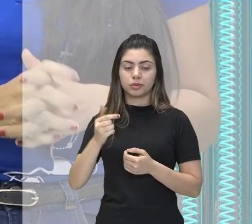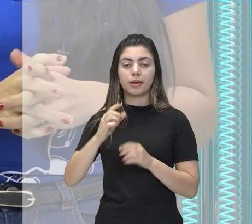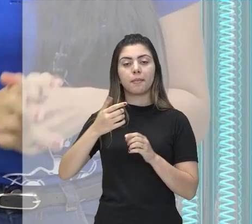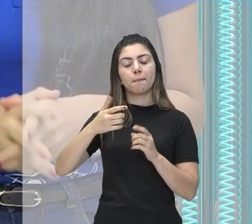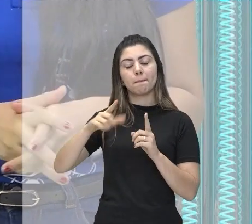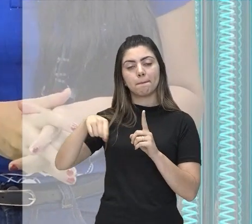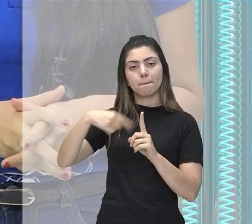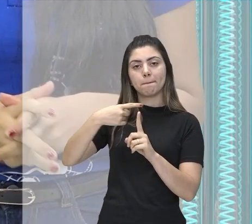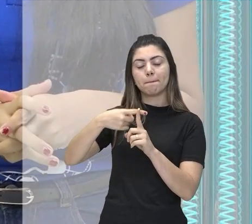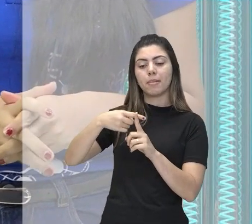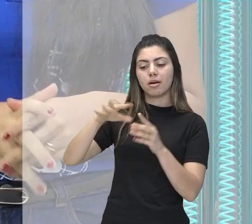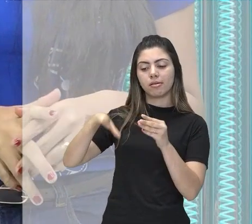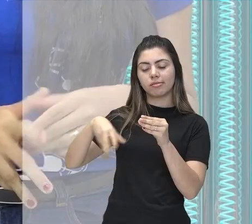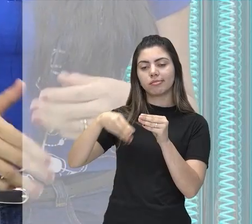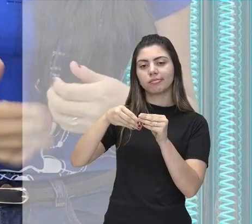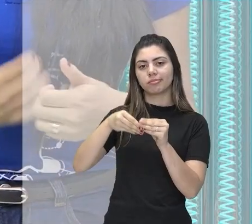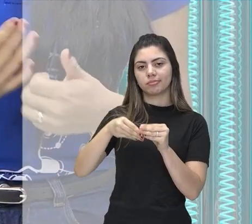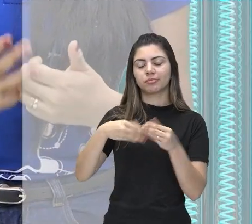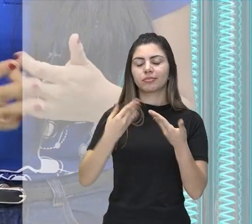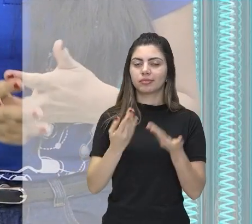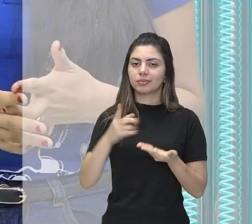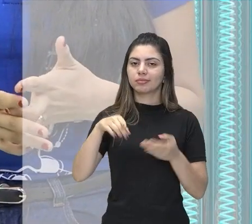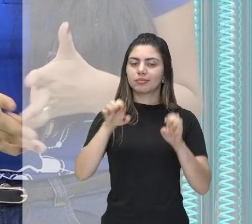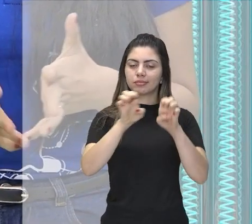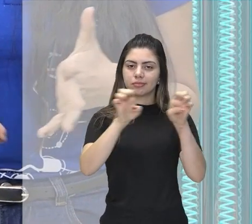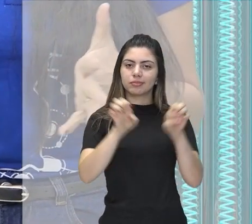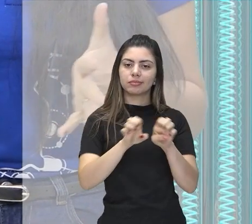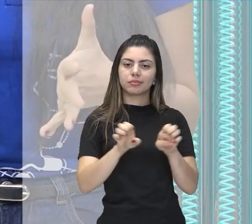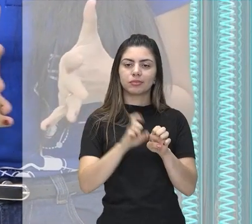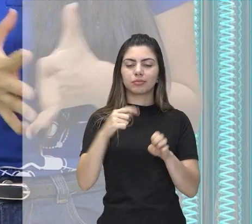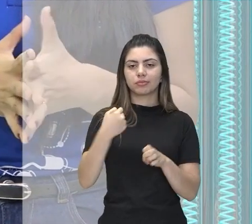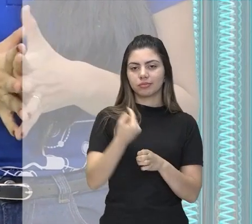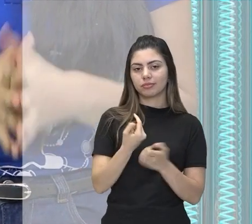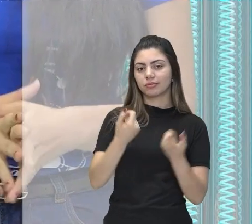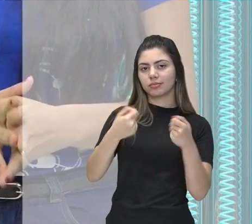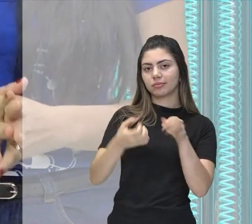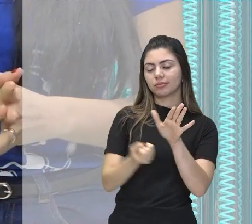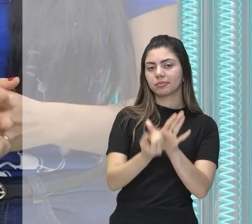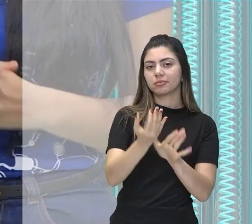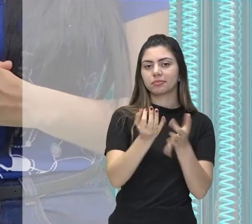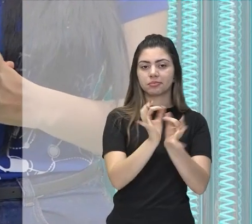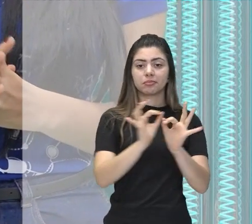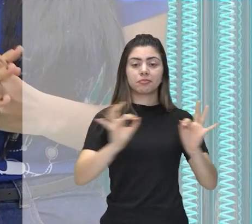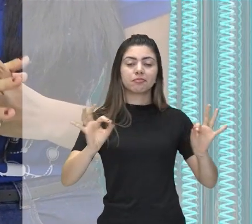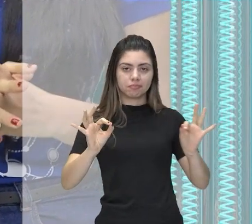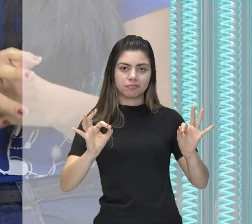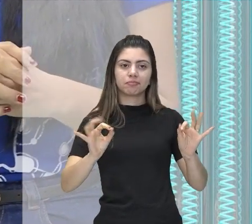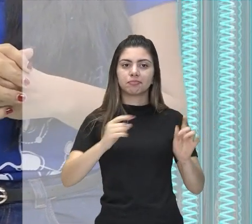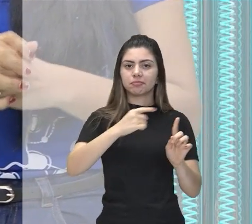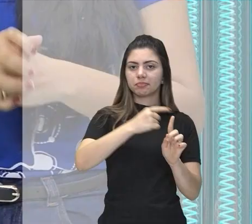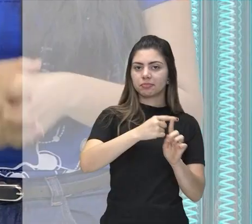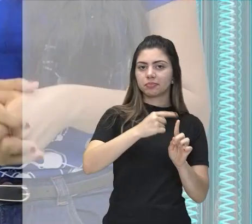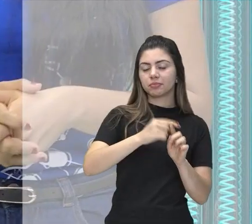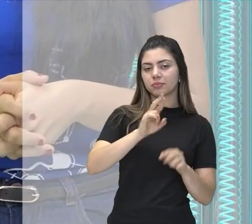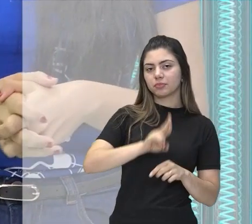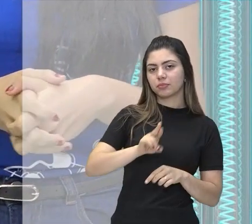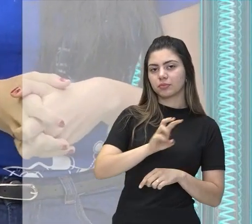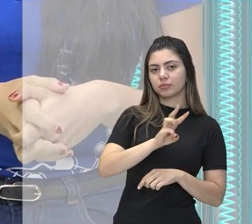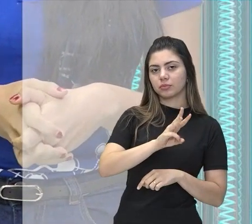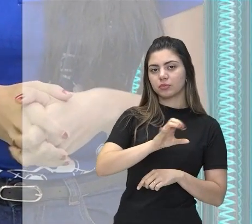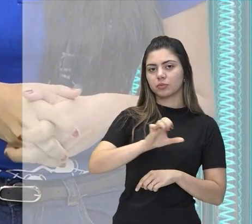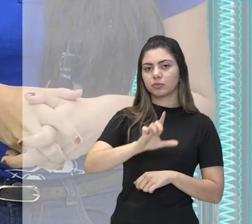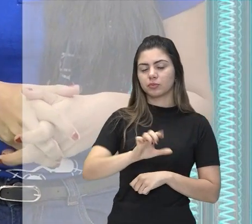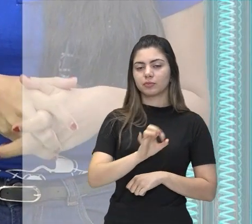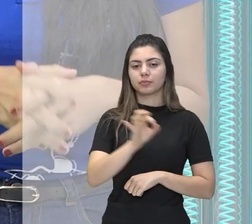complemento. Essa é a estrutura que nós devemos seguir na formação de frases afirmativas usando o will. Então,